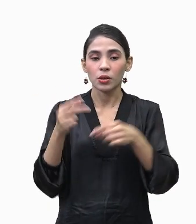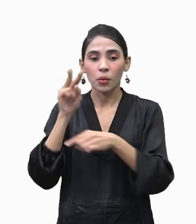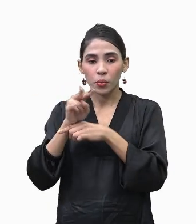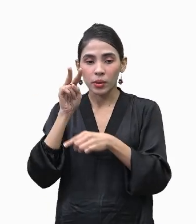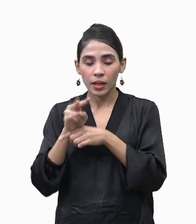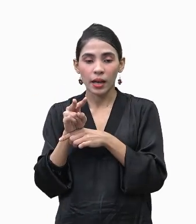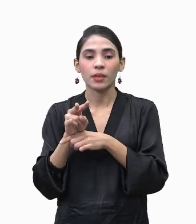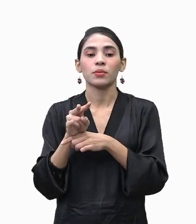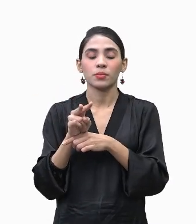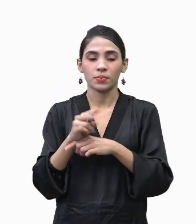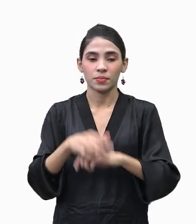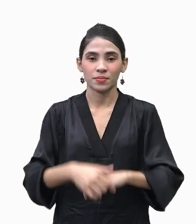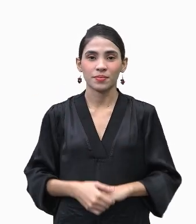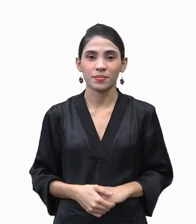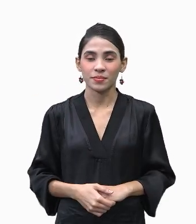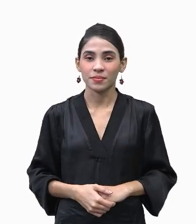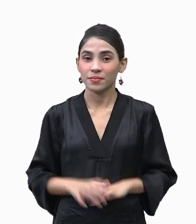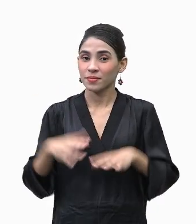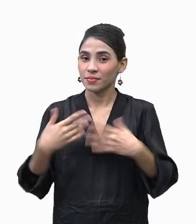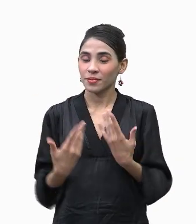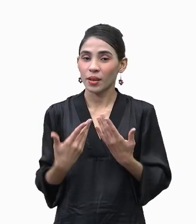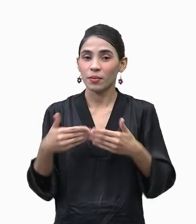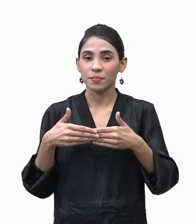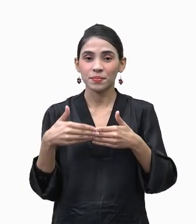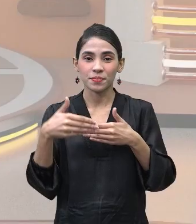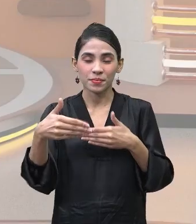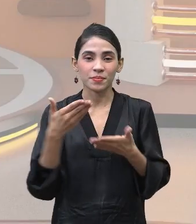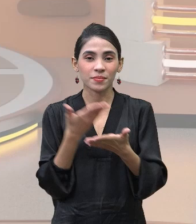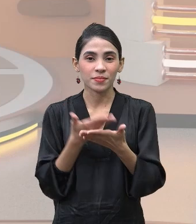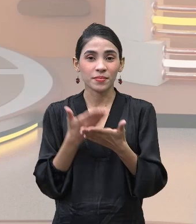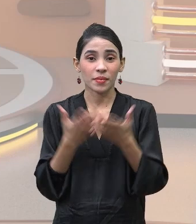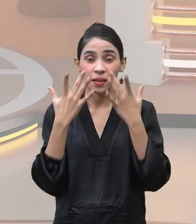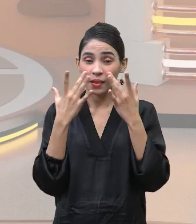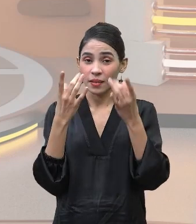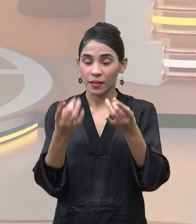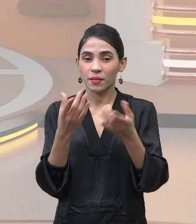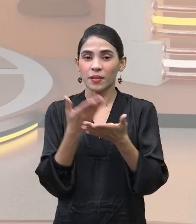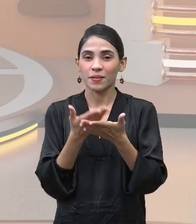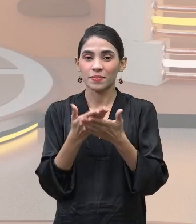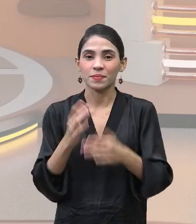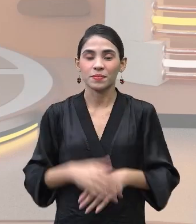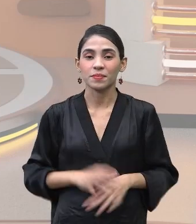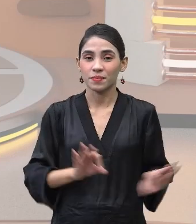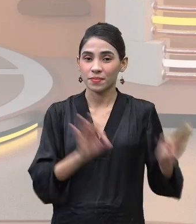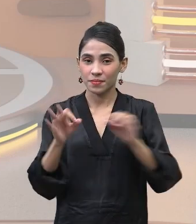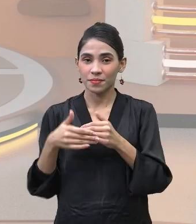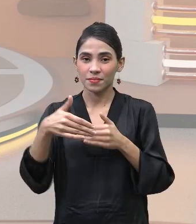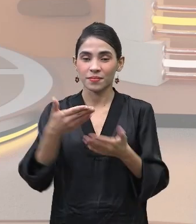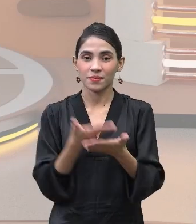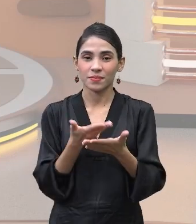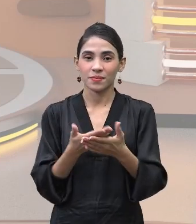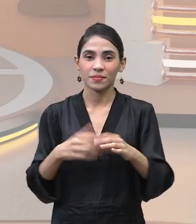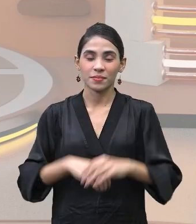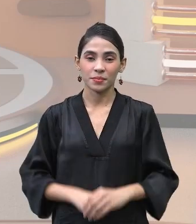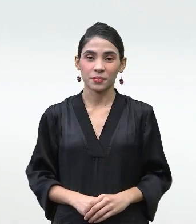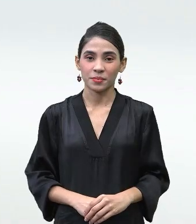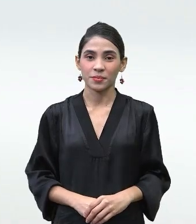e da conservação. Então, a partir de agora, fiquem ligados na nossa aula. Vamos lá para a nossa aula.